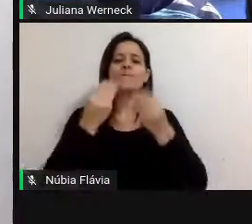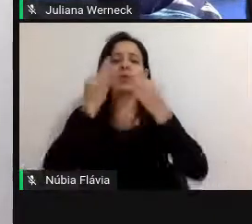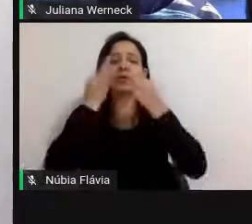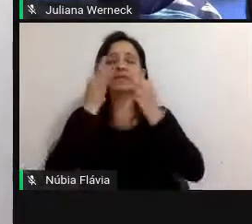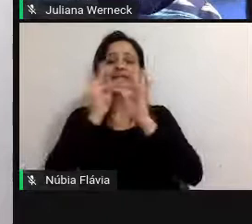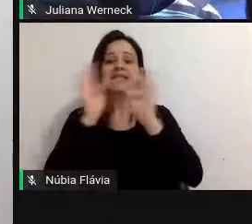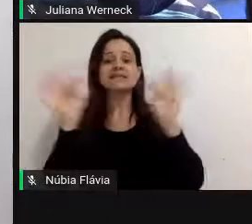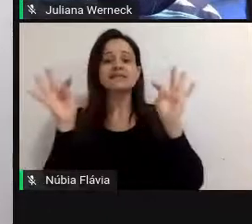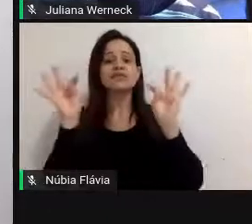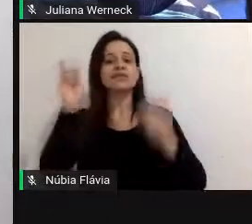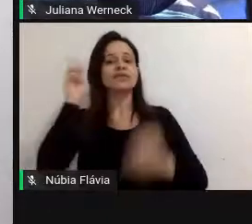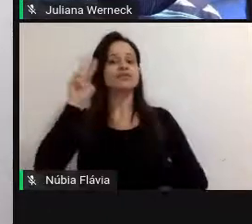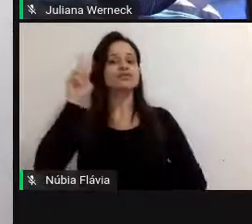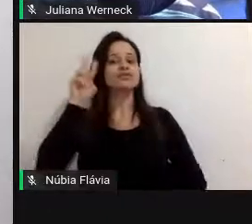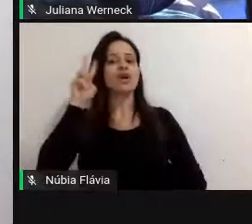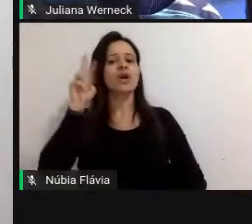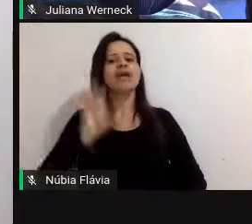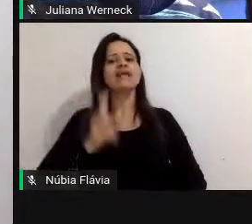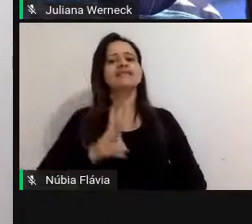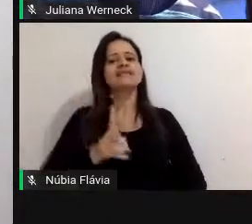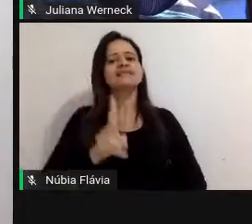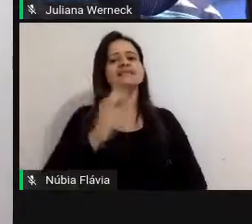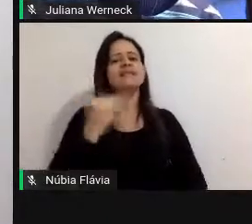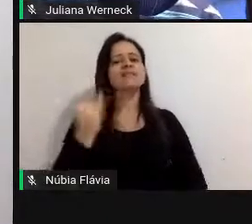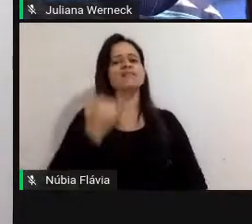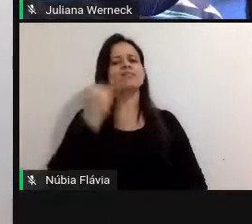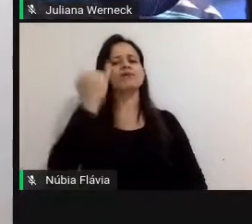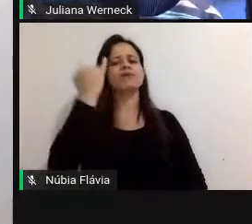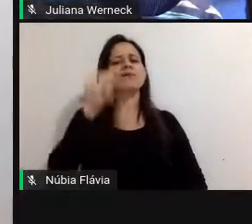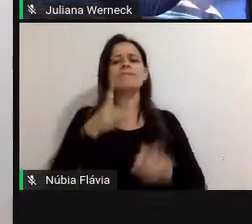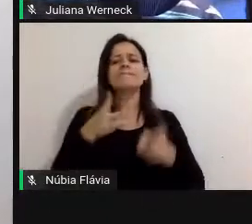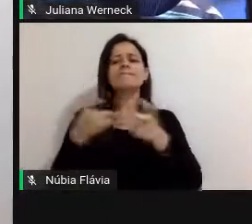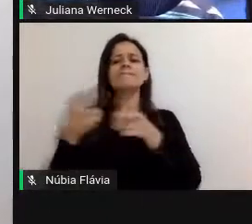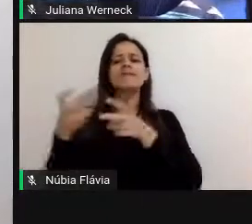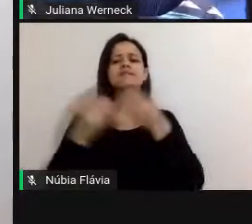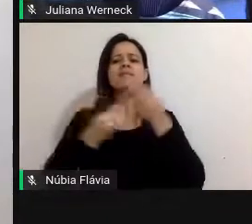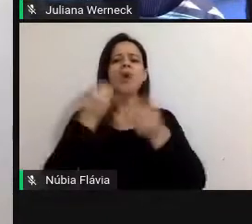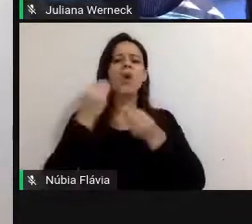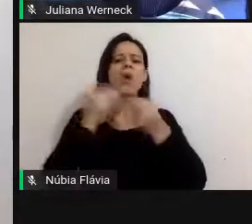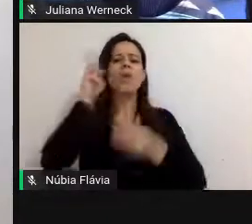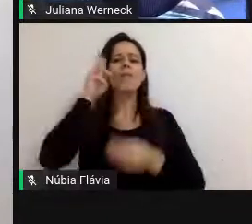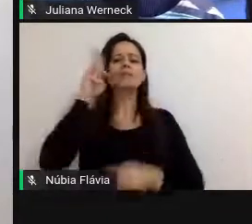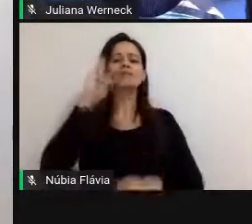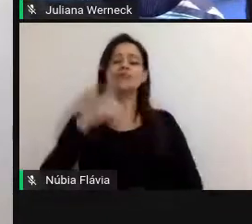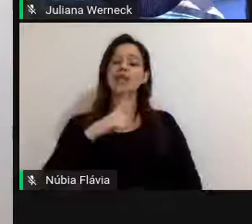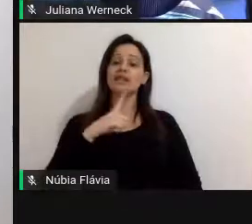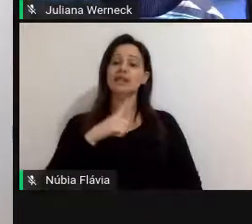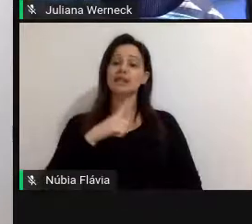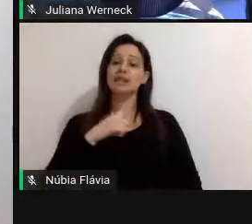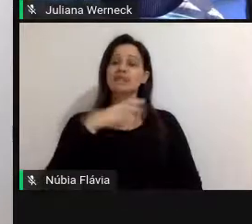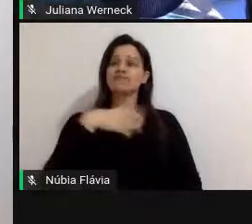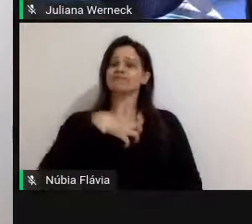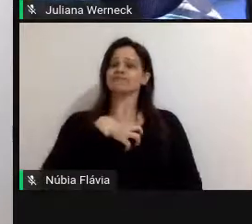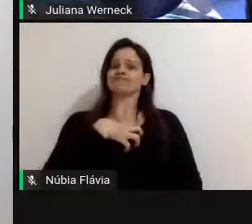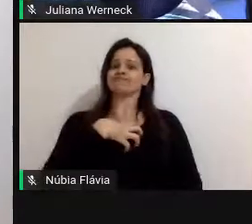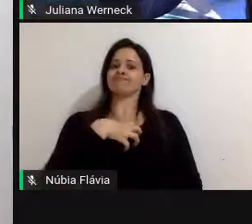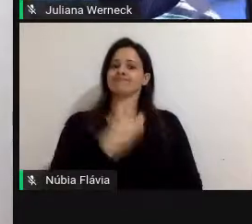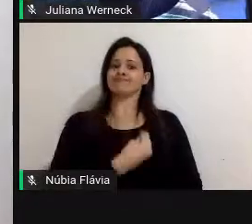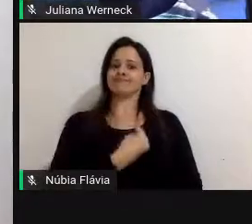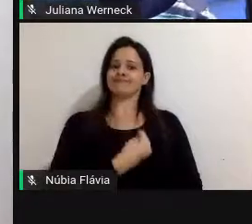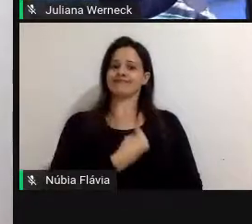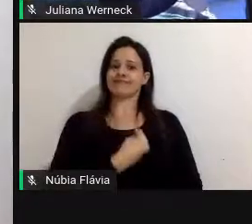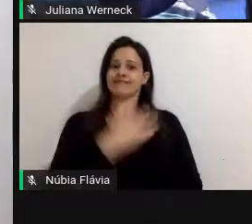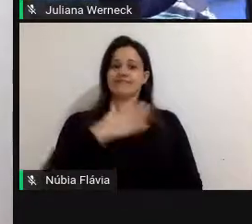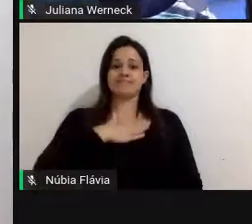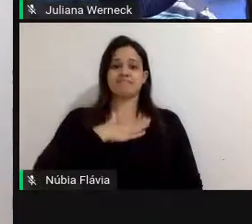história, e para mim sempre foi muito significativo perceber o quanto essas minhas histórias impactavam a vida das pessoas. Era muito significativo para